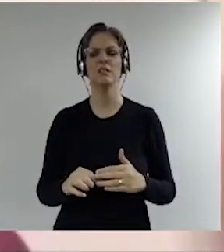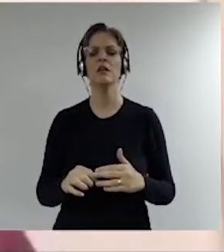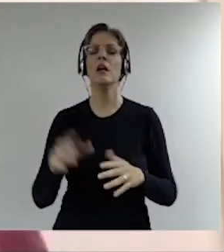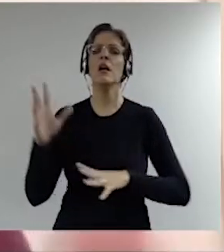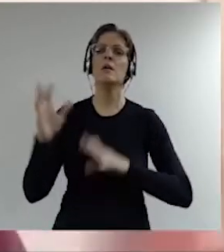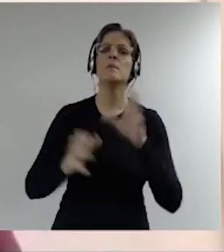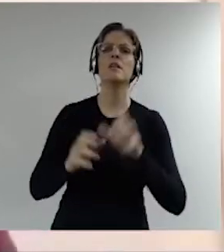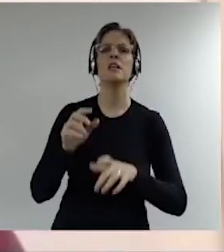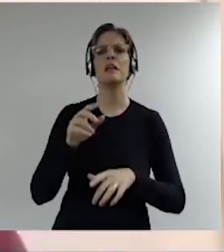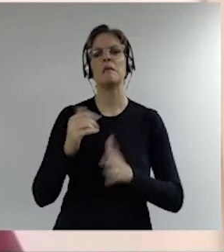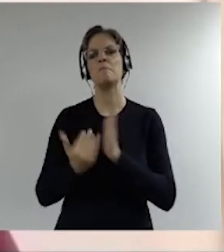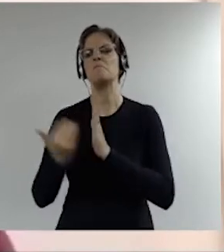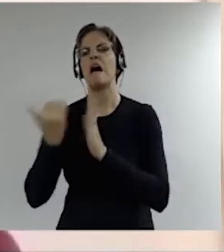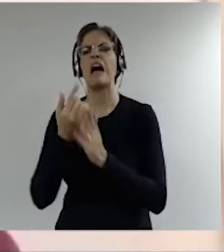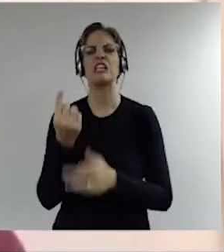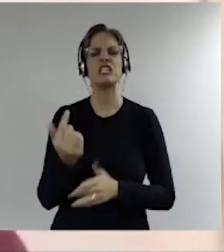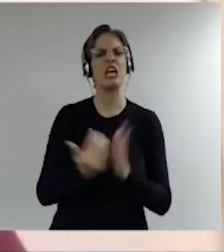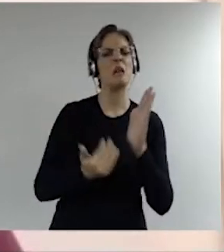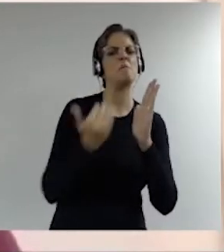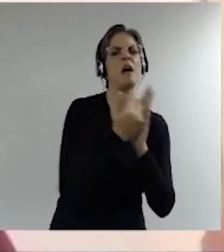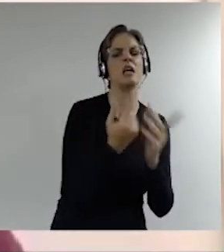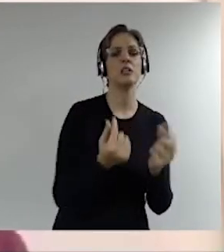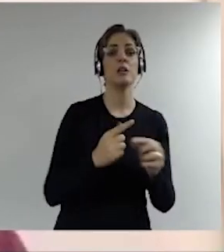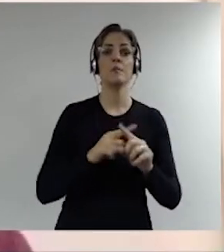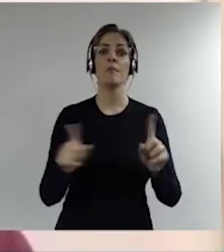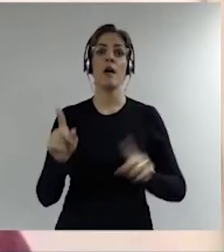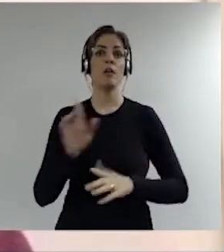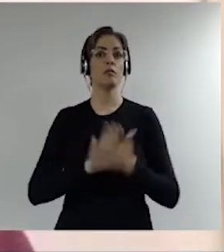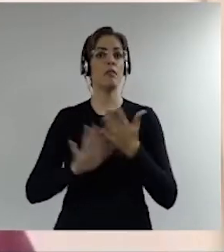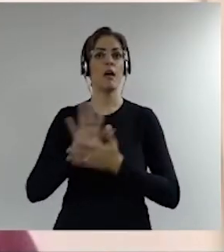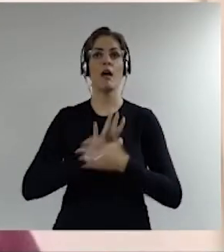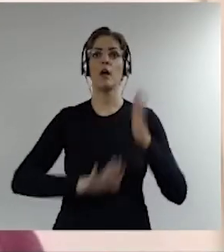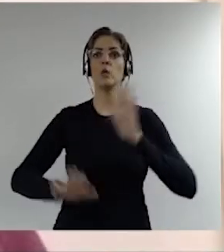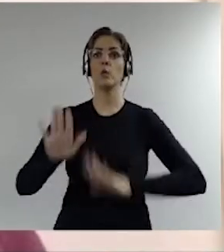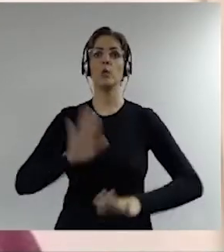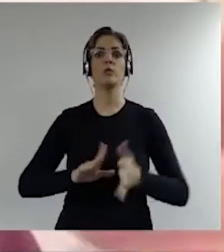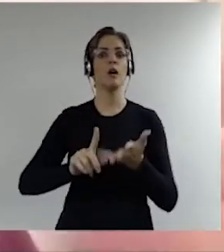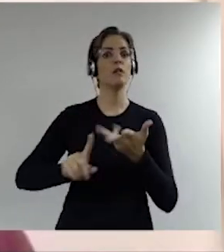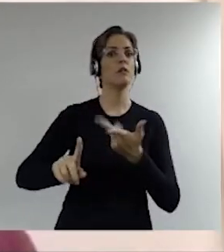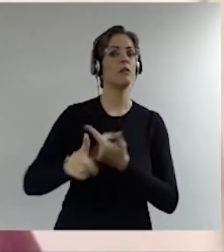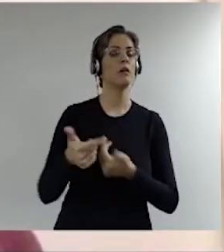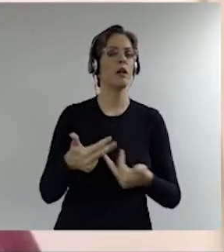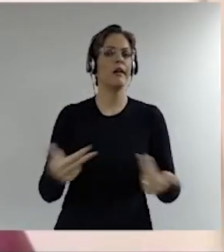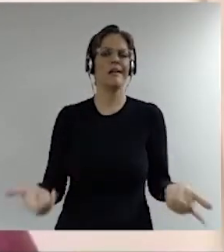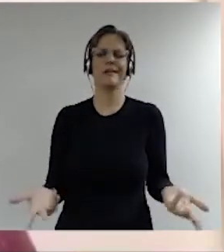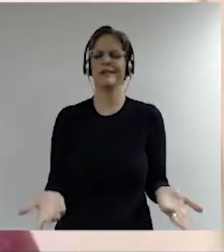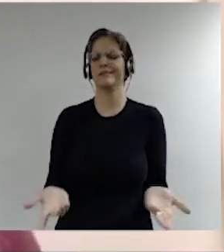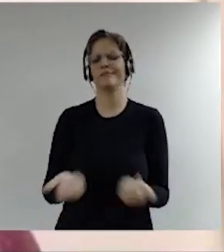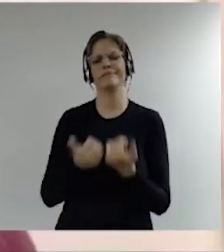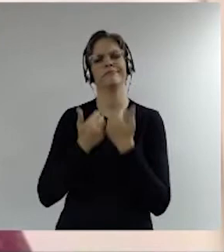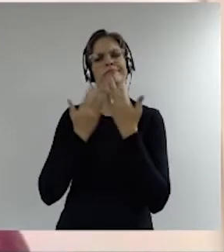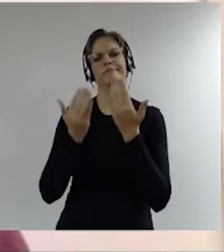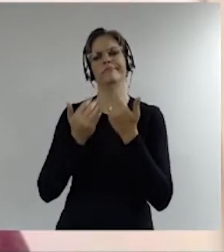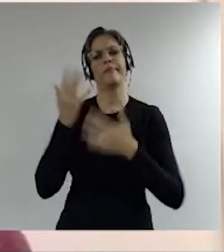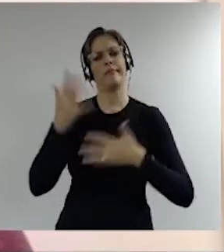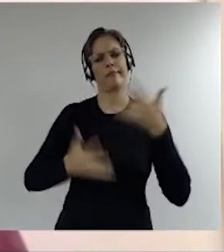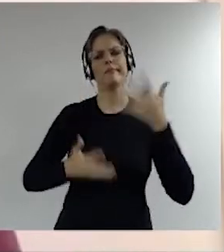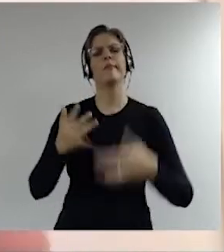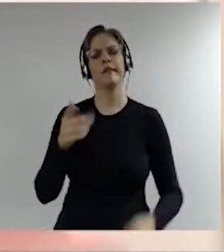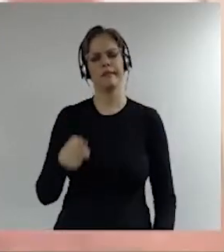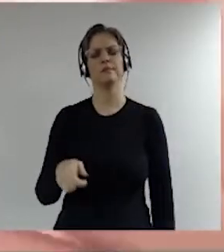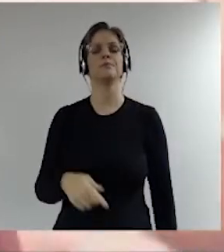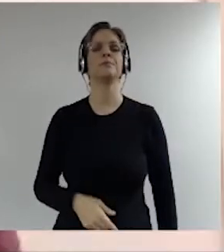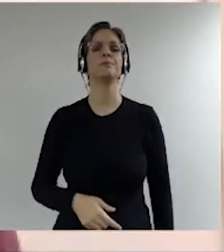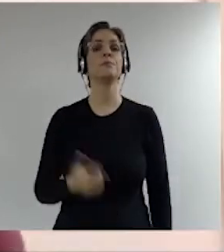de ficar falando mais recurso, sem cuidar primeiro das outras coisas, é um formalismo que atrapalha a educação.